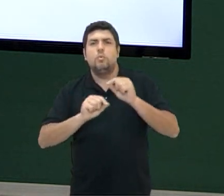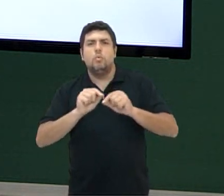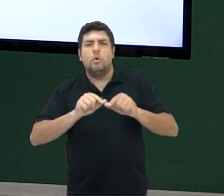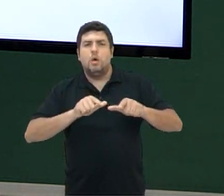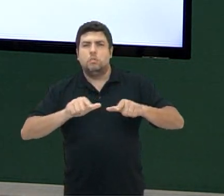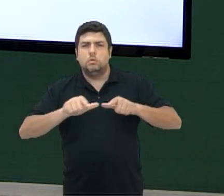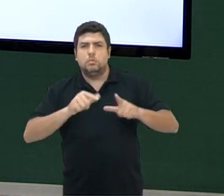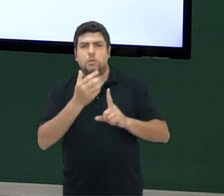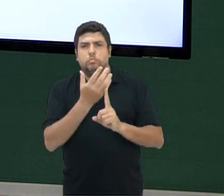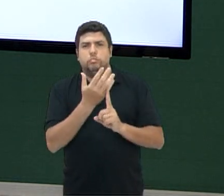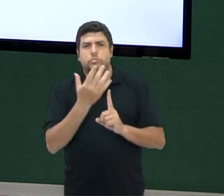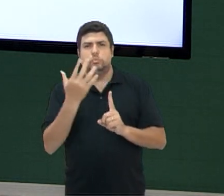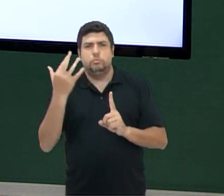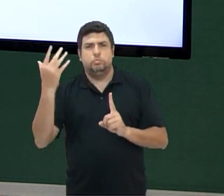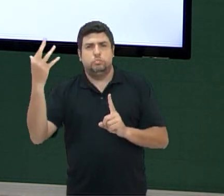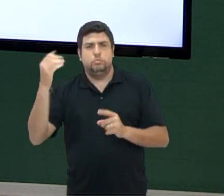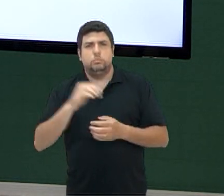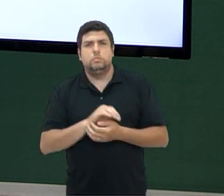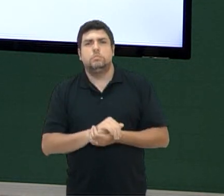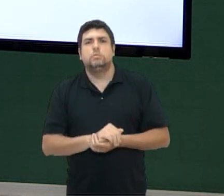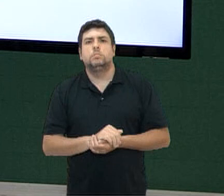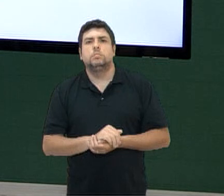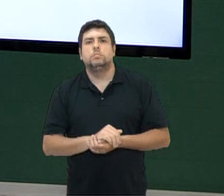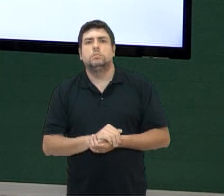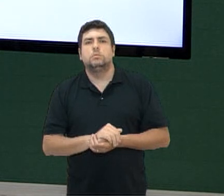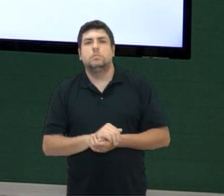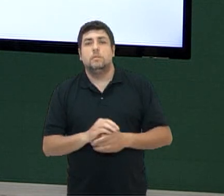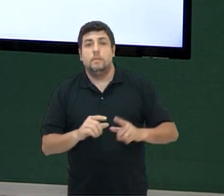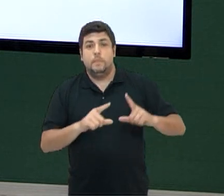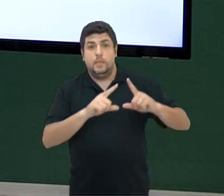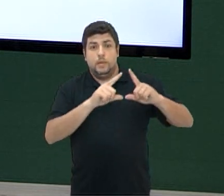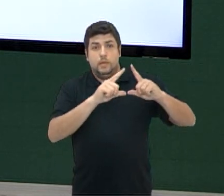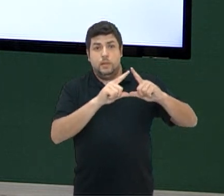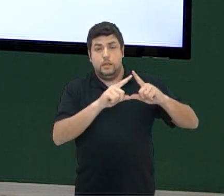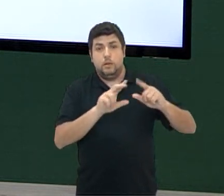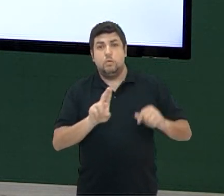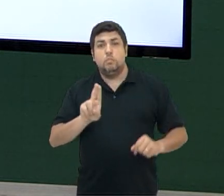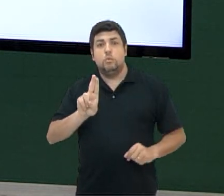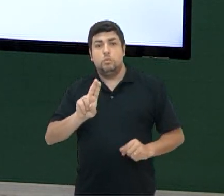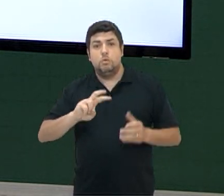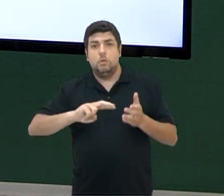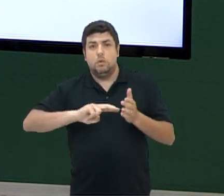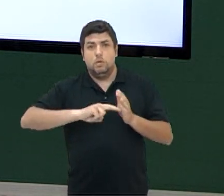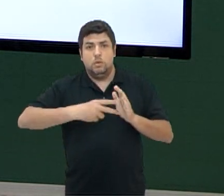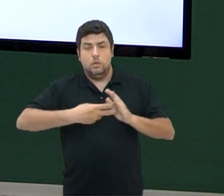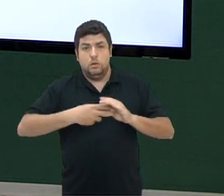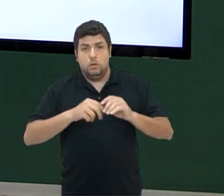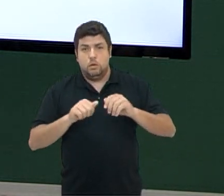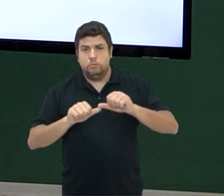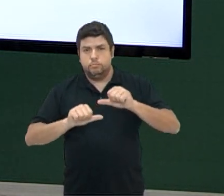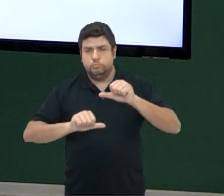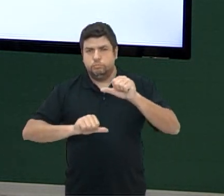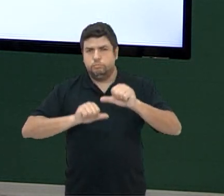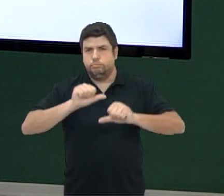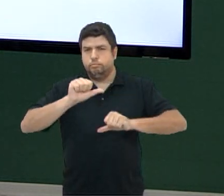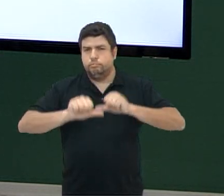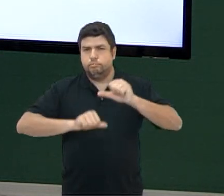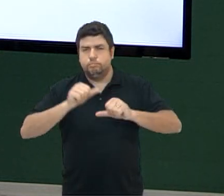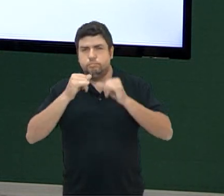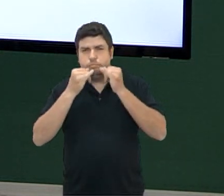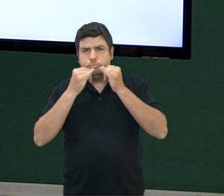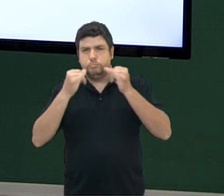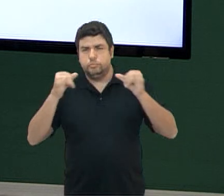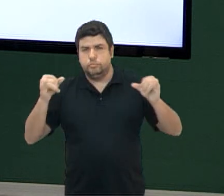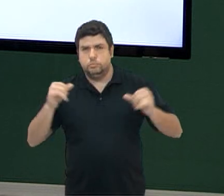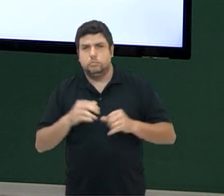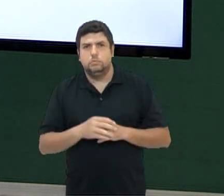o ΔU, que indica a variação da energia interna. Lembrando que na física, sempre quando aparece